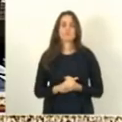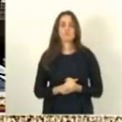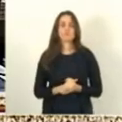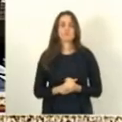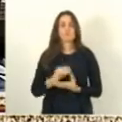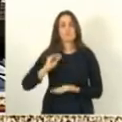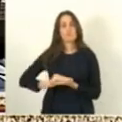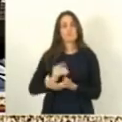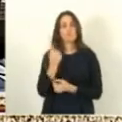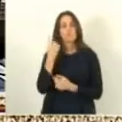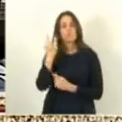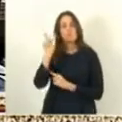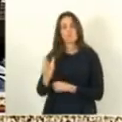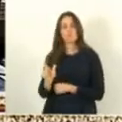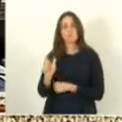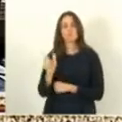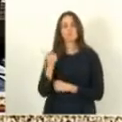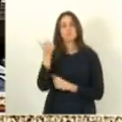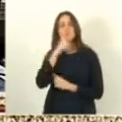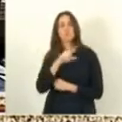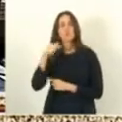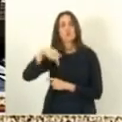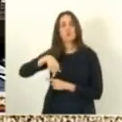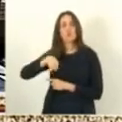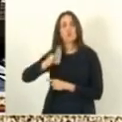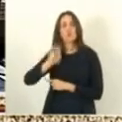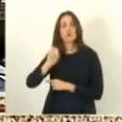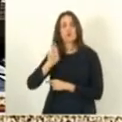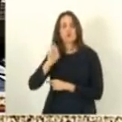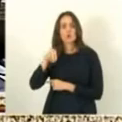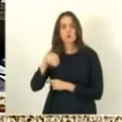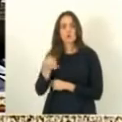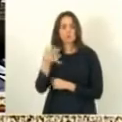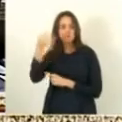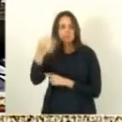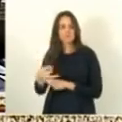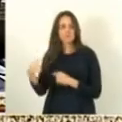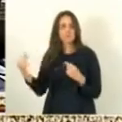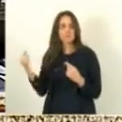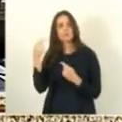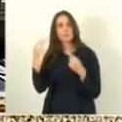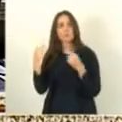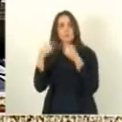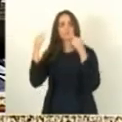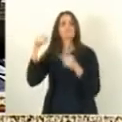quórum necessário para a deliberação dos requerimentos de urgência.